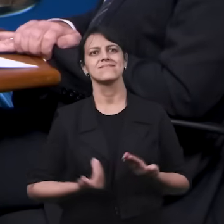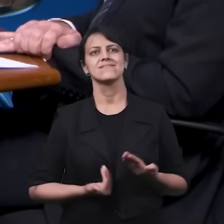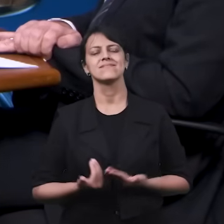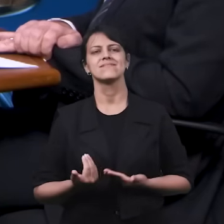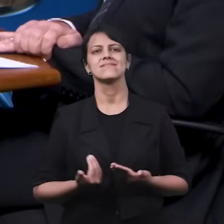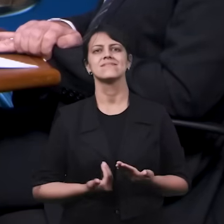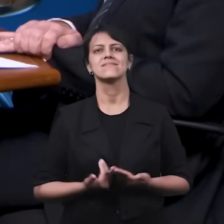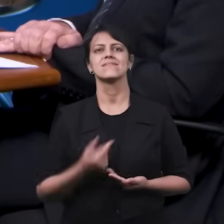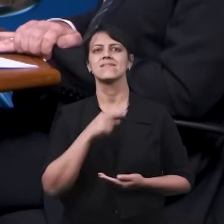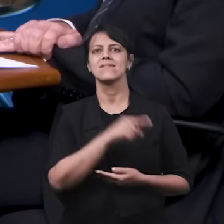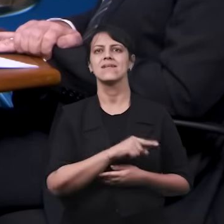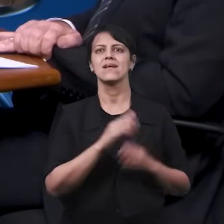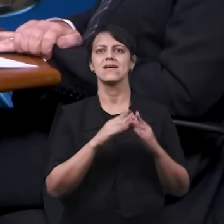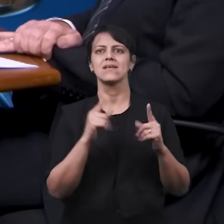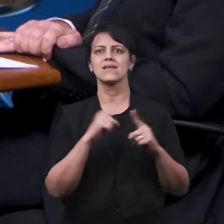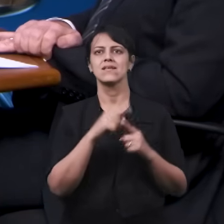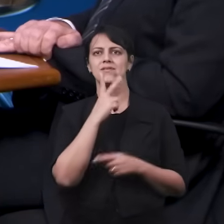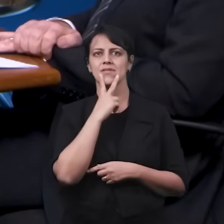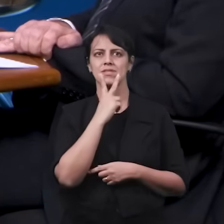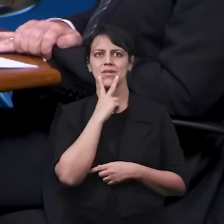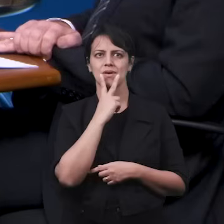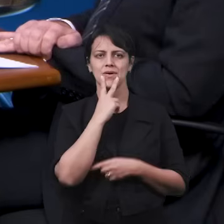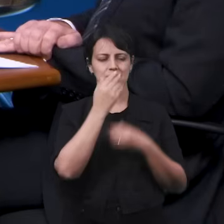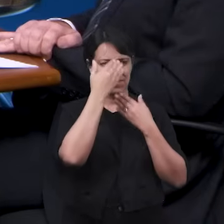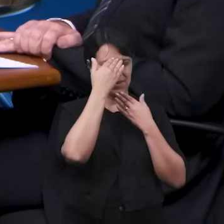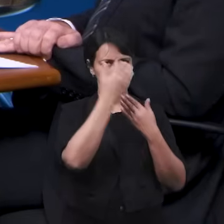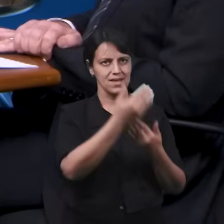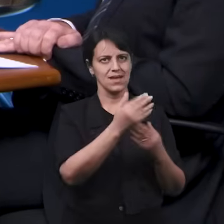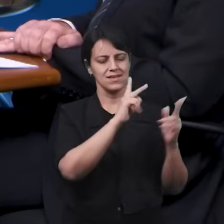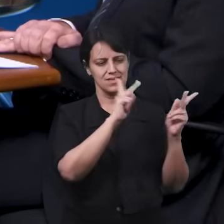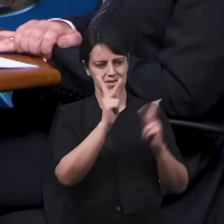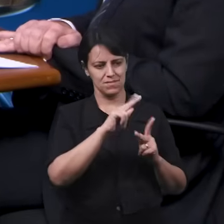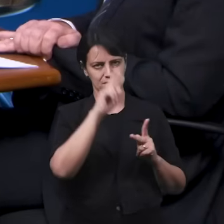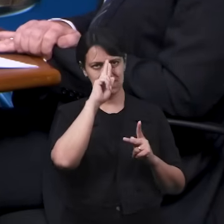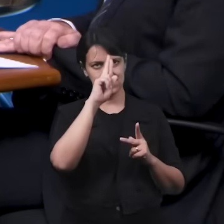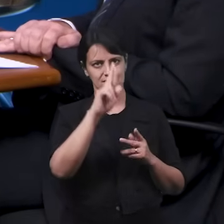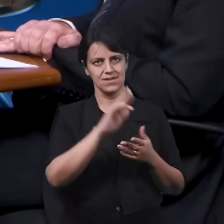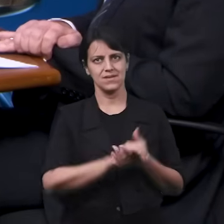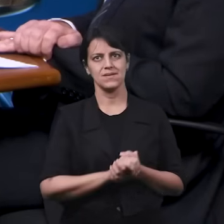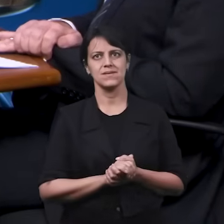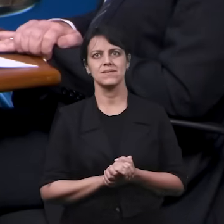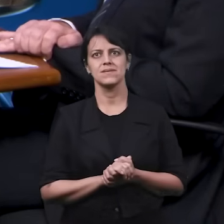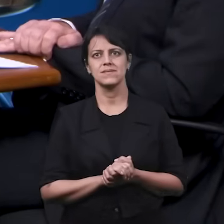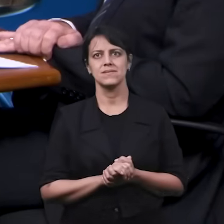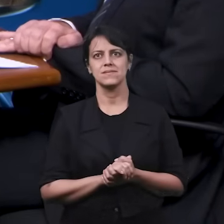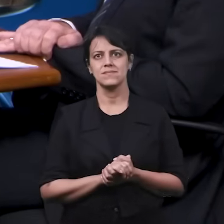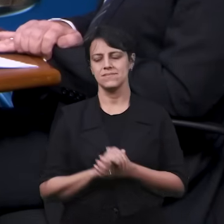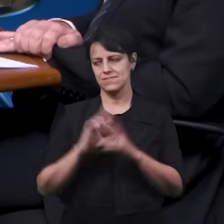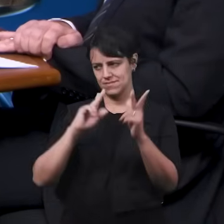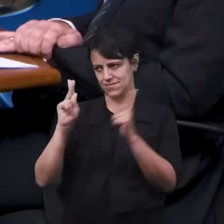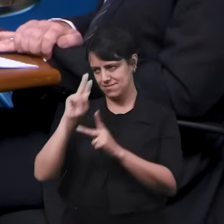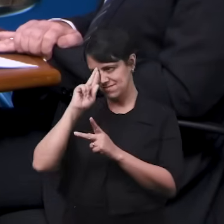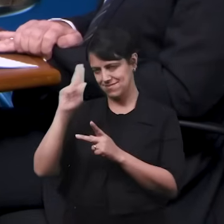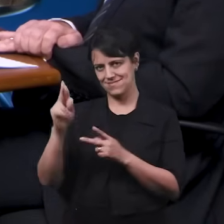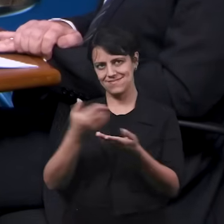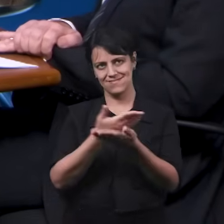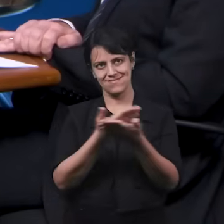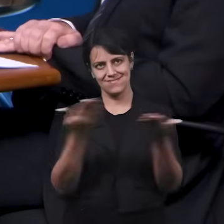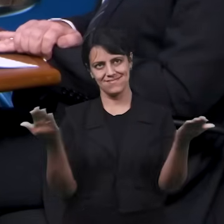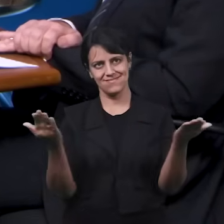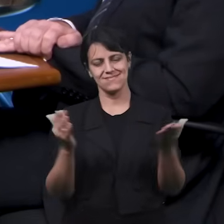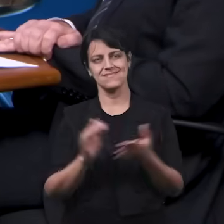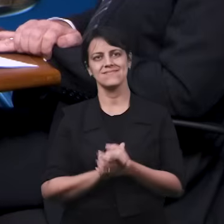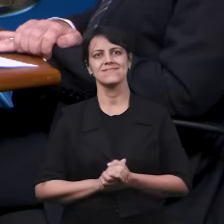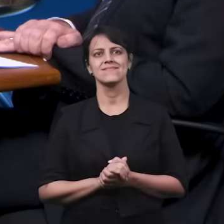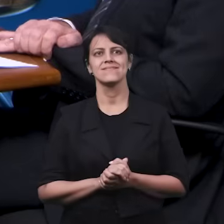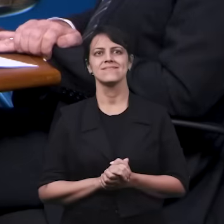está aqui conosco, da nossa igreja de Santa Lúcia, em Vitória do Espírito Santo. Muito obrigado, Martinelli, a paz do Senhor. A paz do Senhor, pastor Gilson, a paz do Senhor, pastor Pita, a